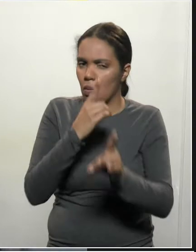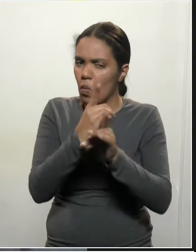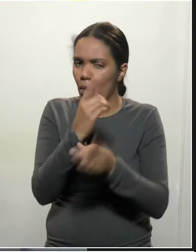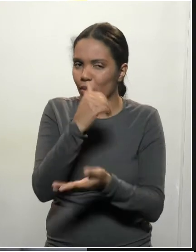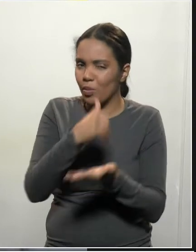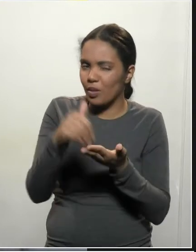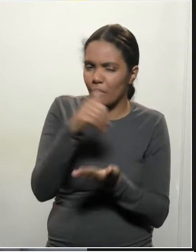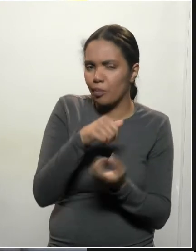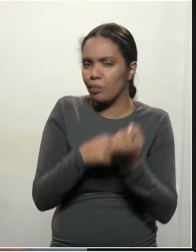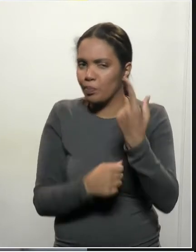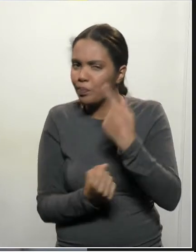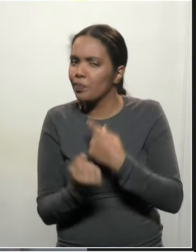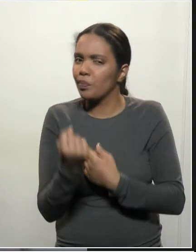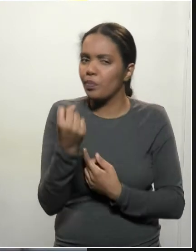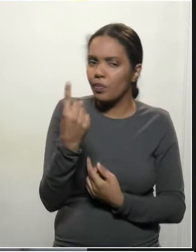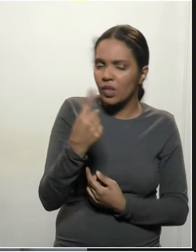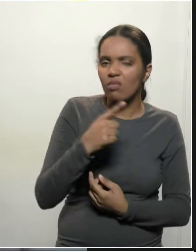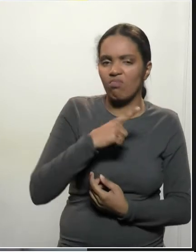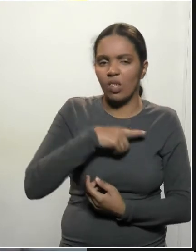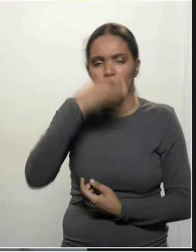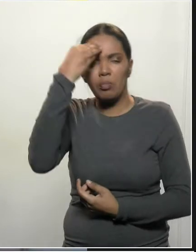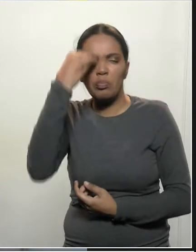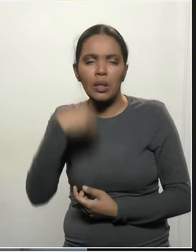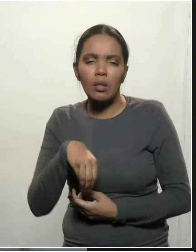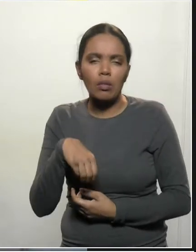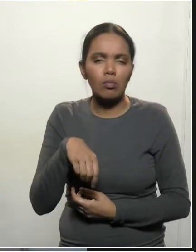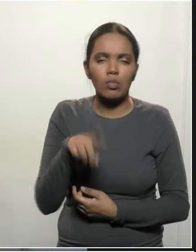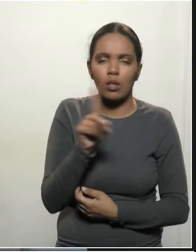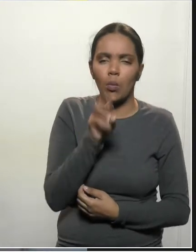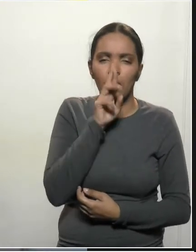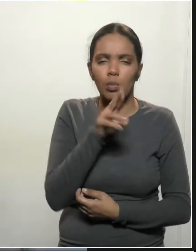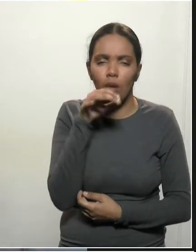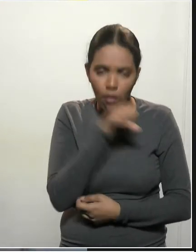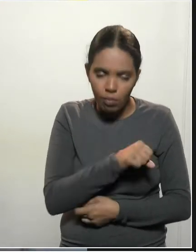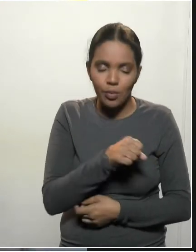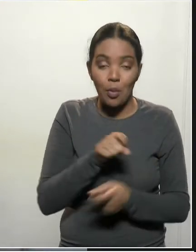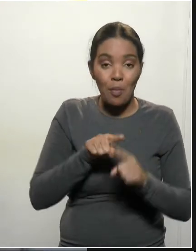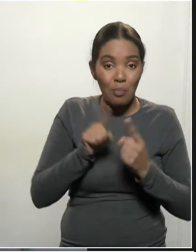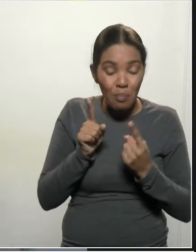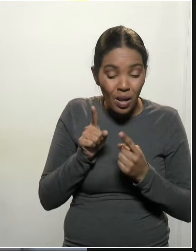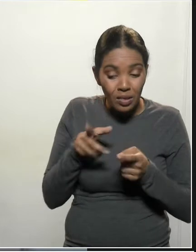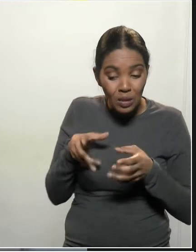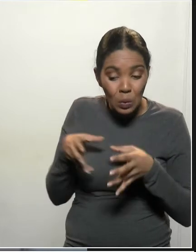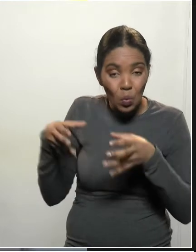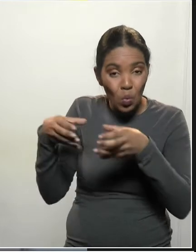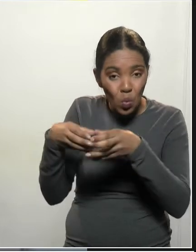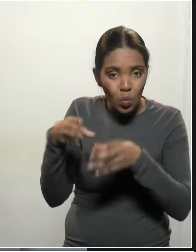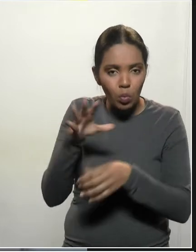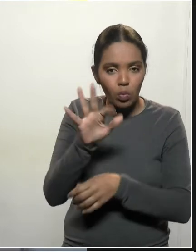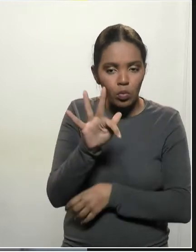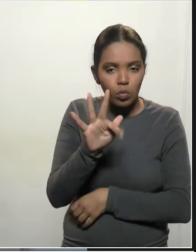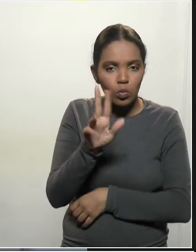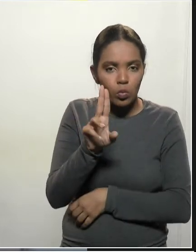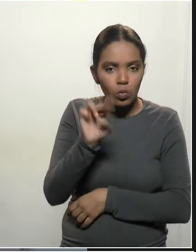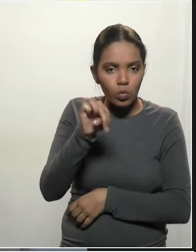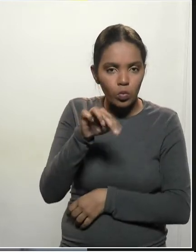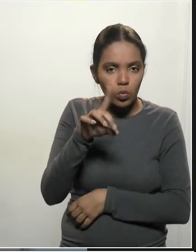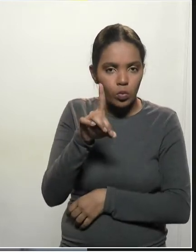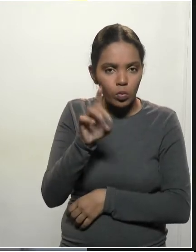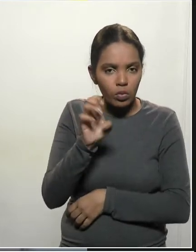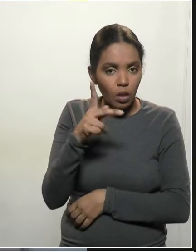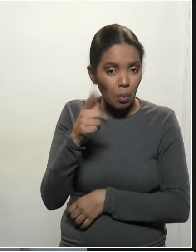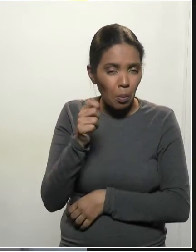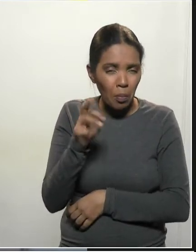um caso ou outro, né, que acaba às vezes não tendo essa correspondência. Mas eles, nesse caso, devem servir de referência, de